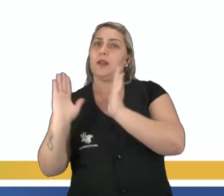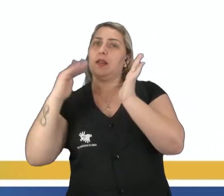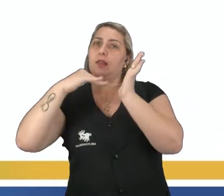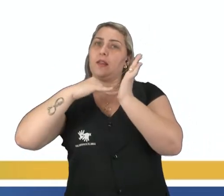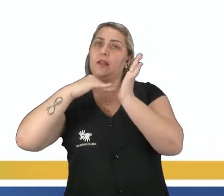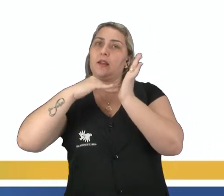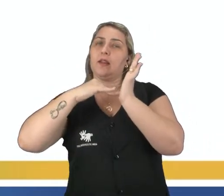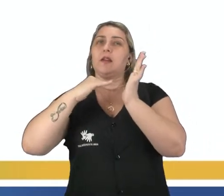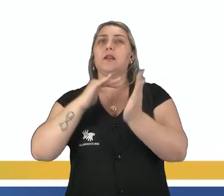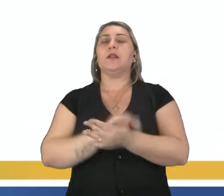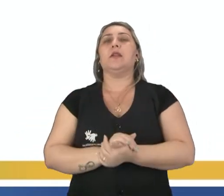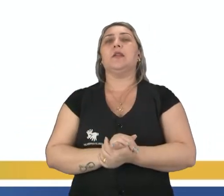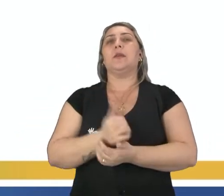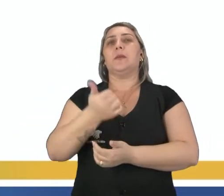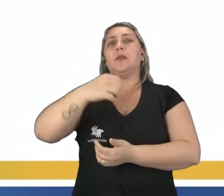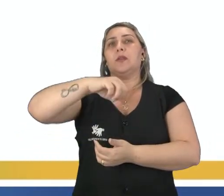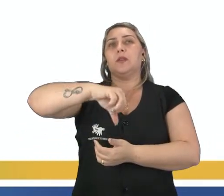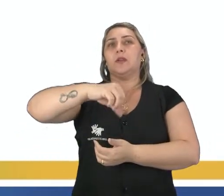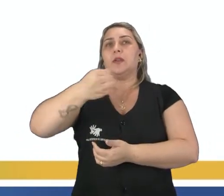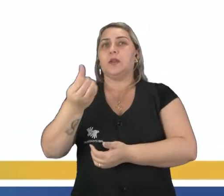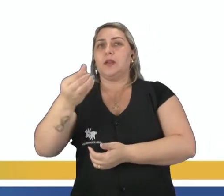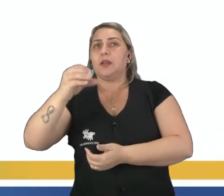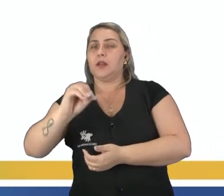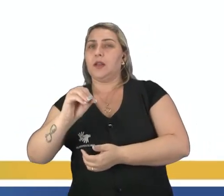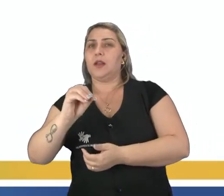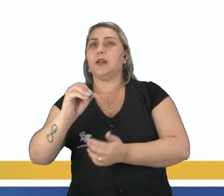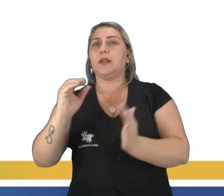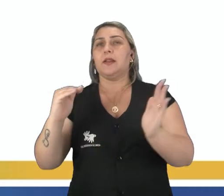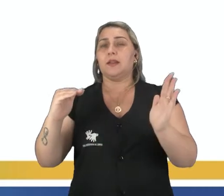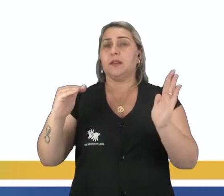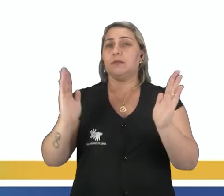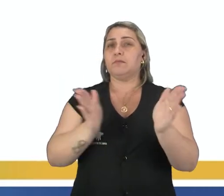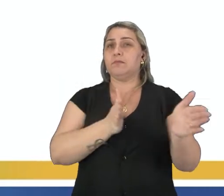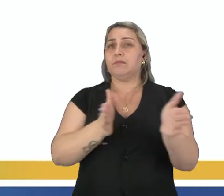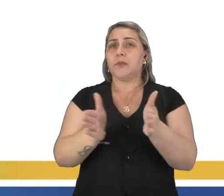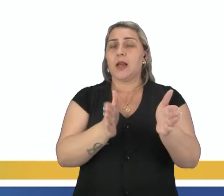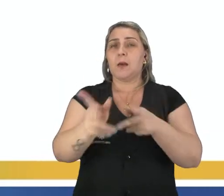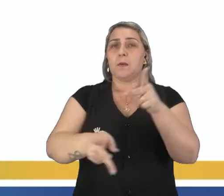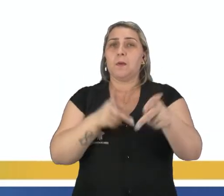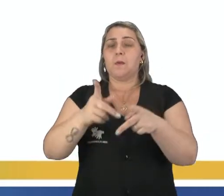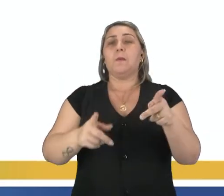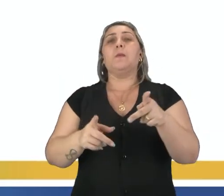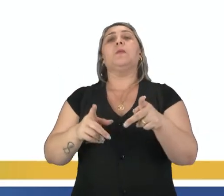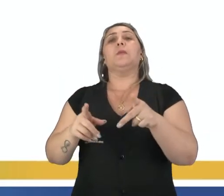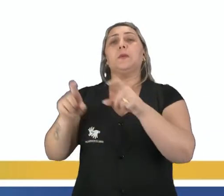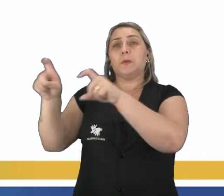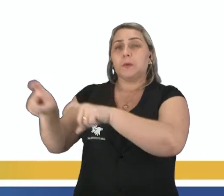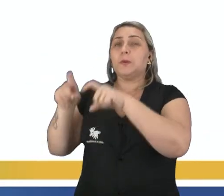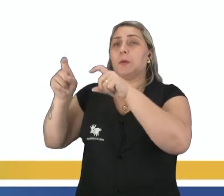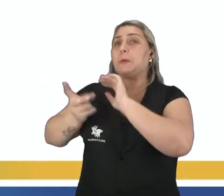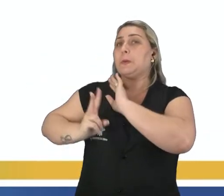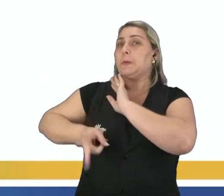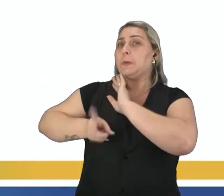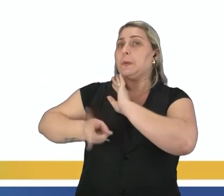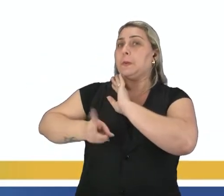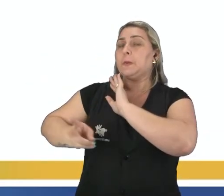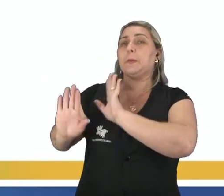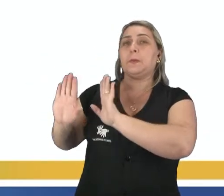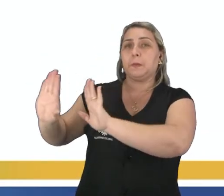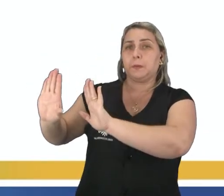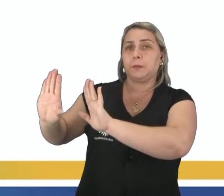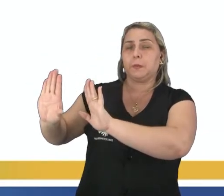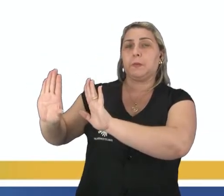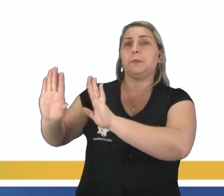1940 até 1960, nesse intervalo, a população rural se manteve